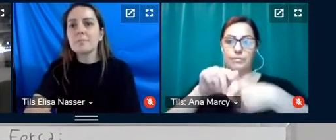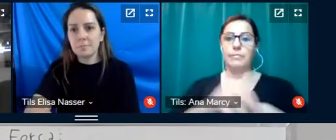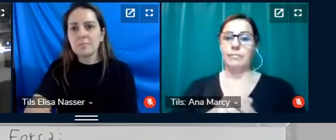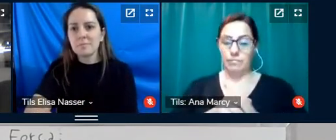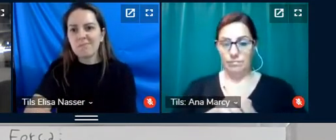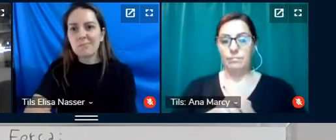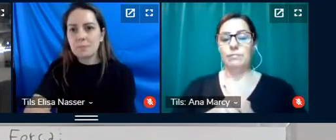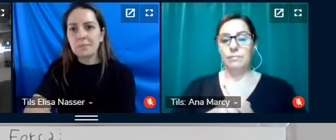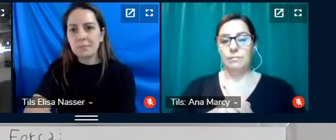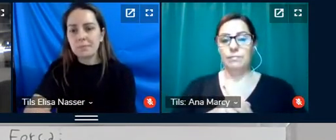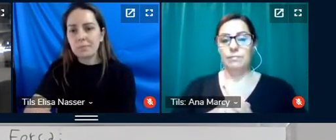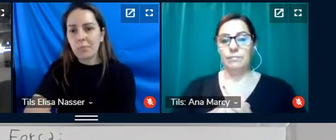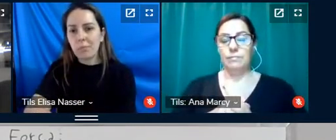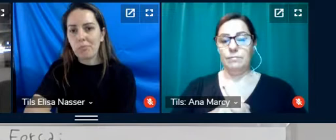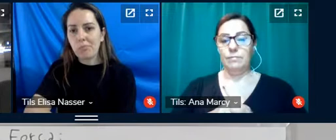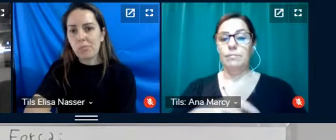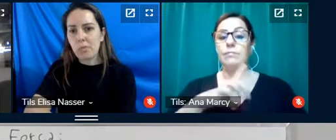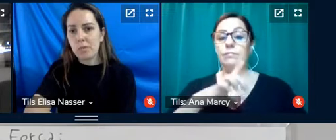componentes, vou botar aqui,